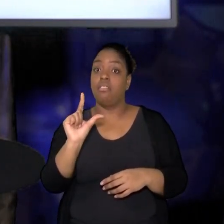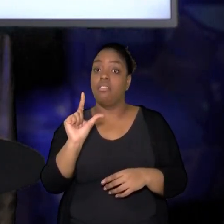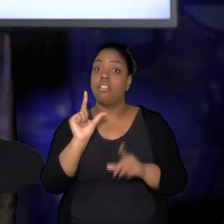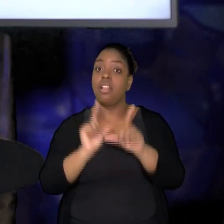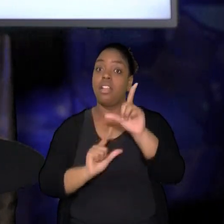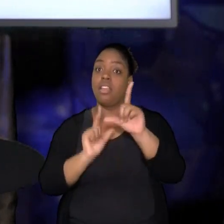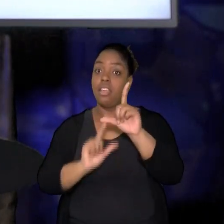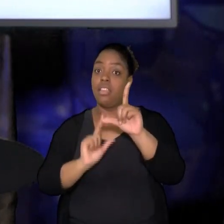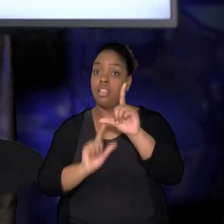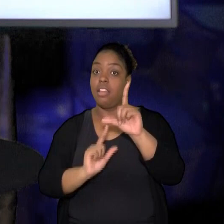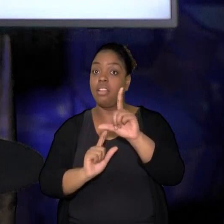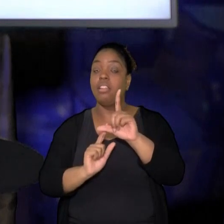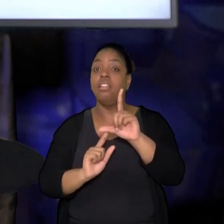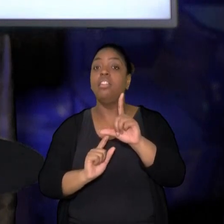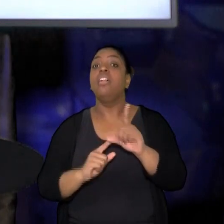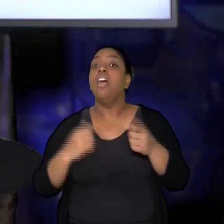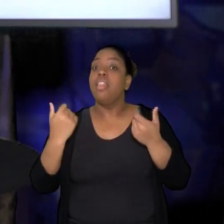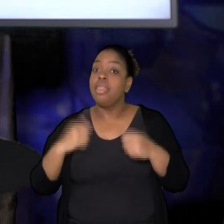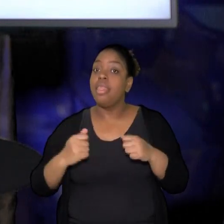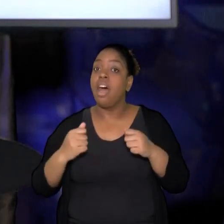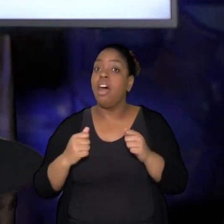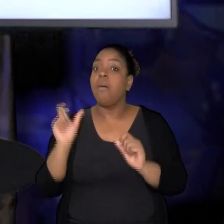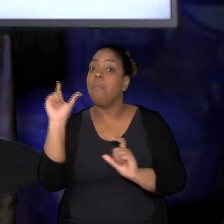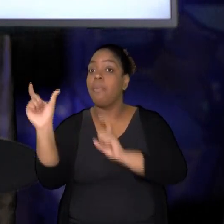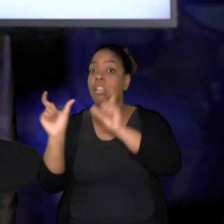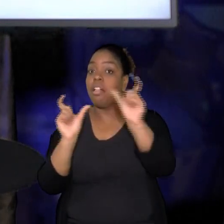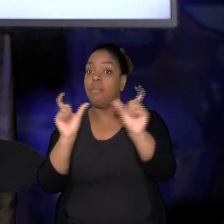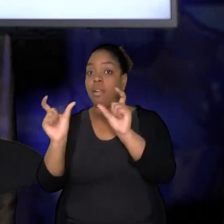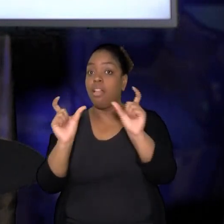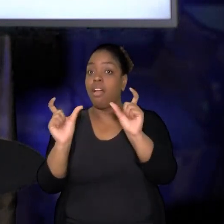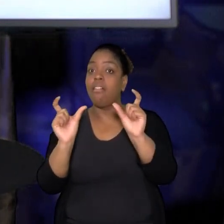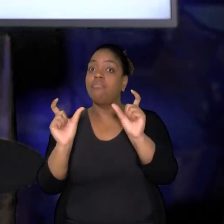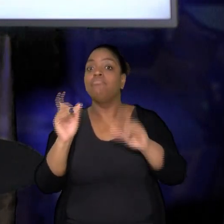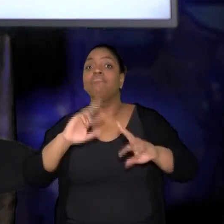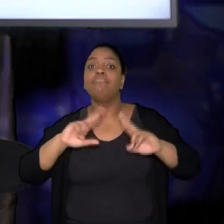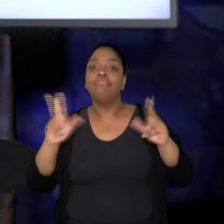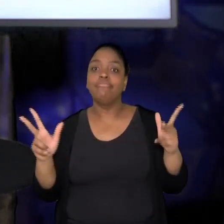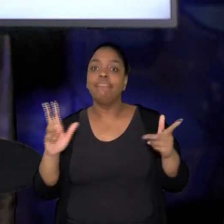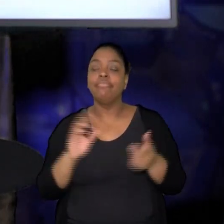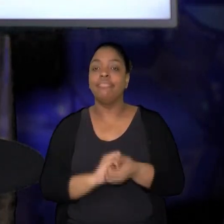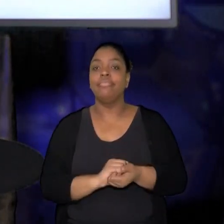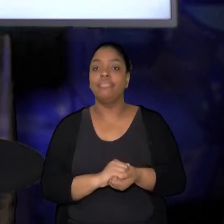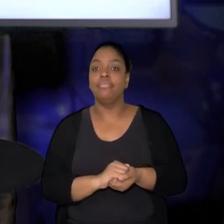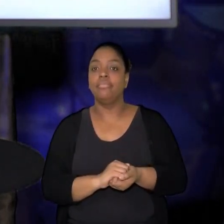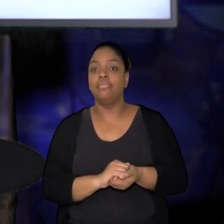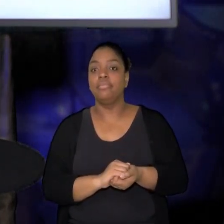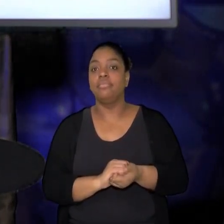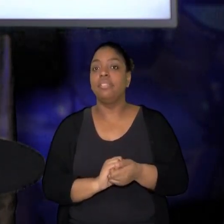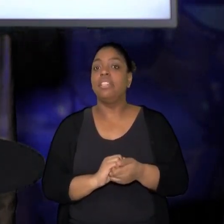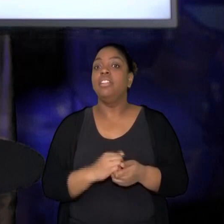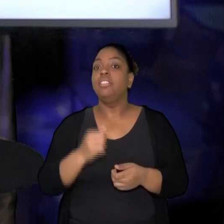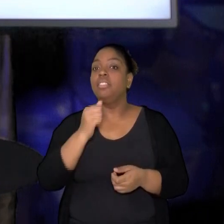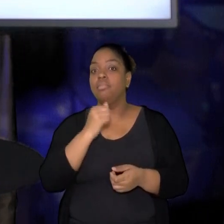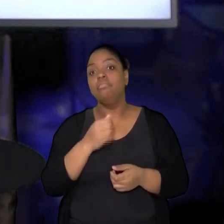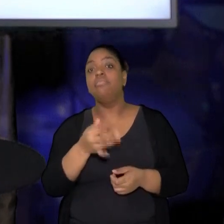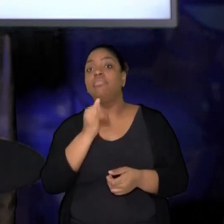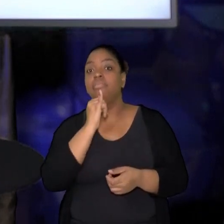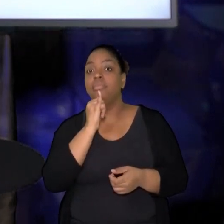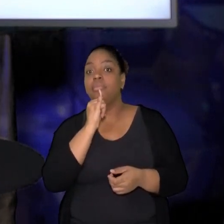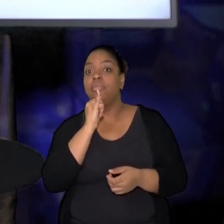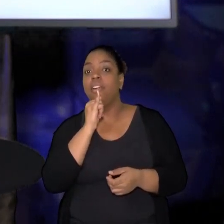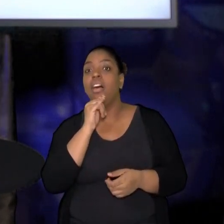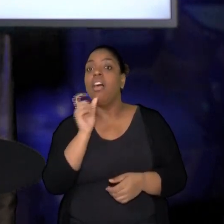podemos formar várias palavras diferentes, não é mesmo? A palavra ser. Se eu